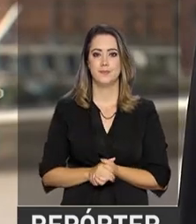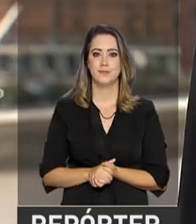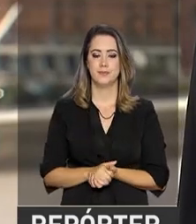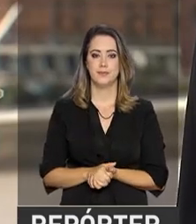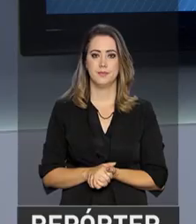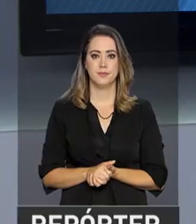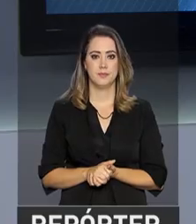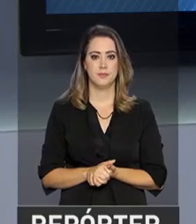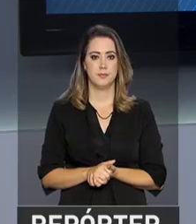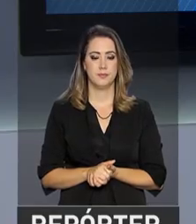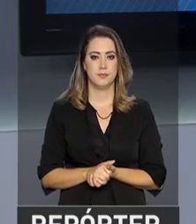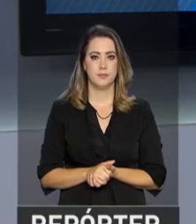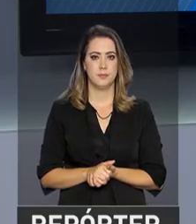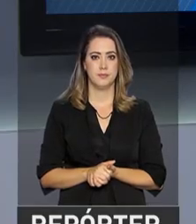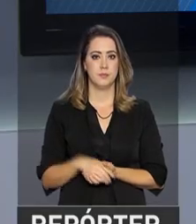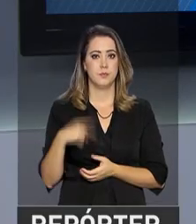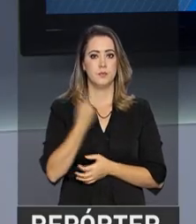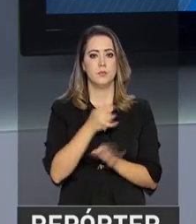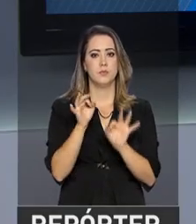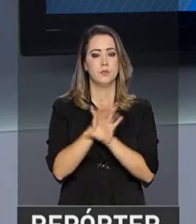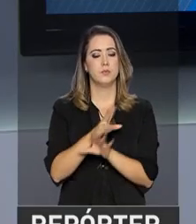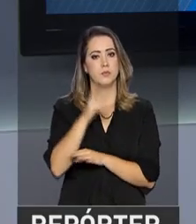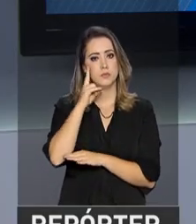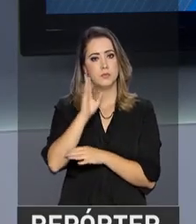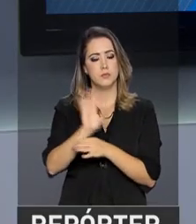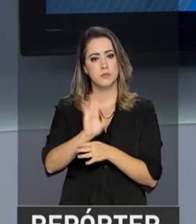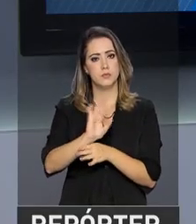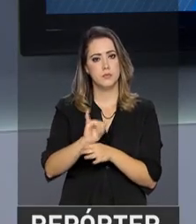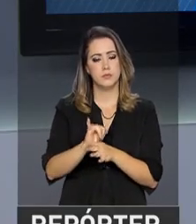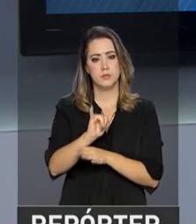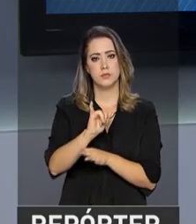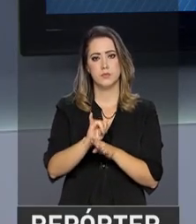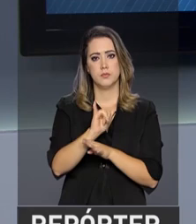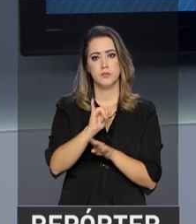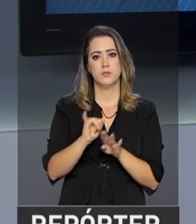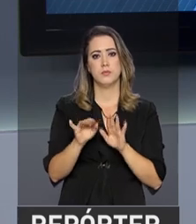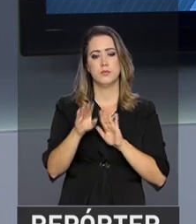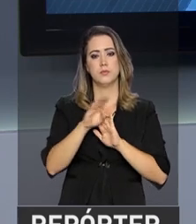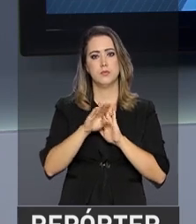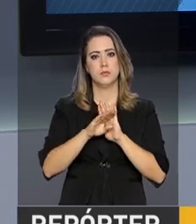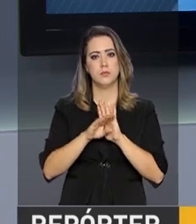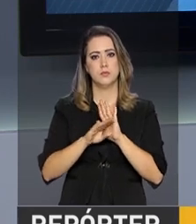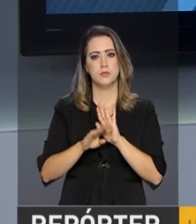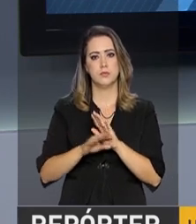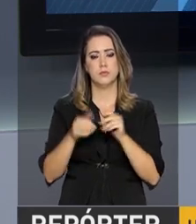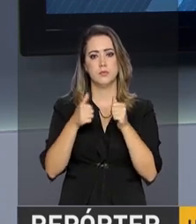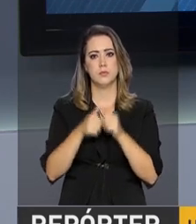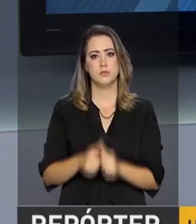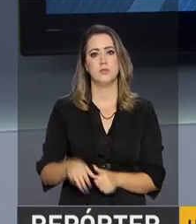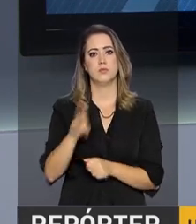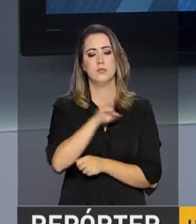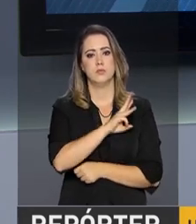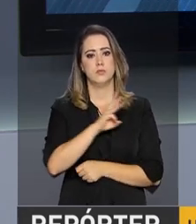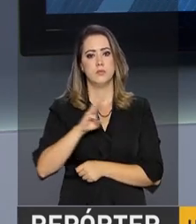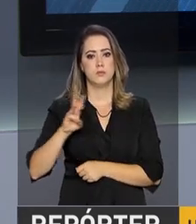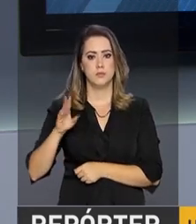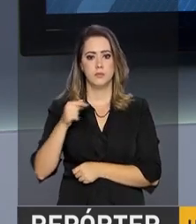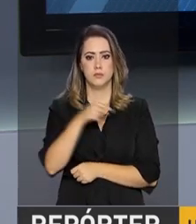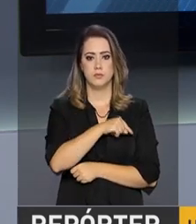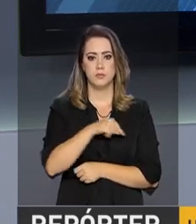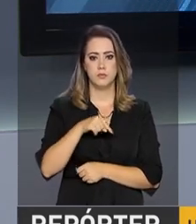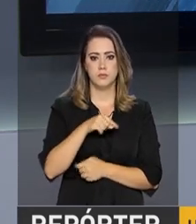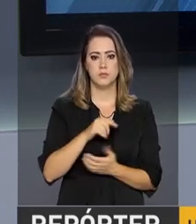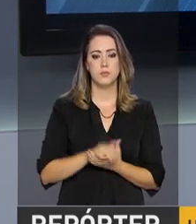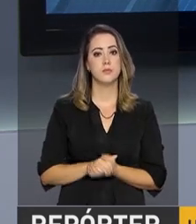sálvia nós ficamos por aqui você pode rever as reportagens no youtube e toda a nossa programação também está na